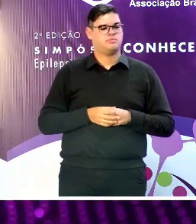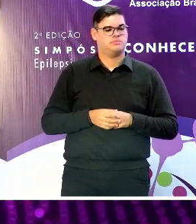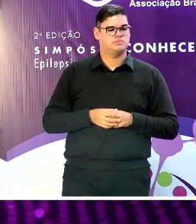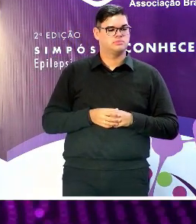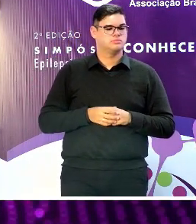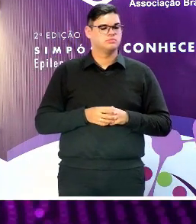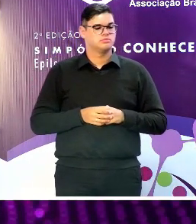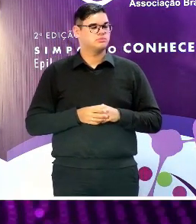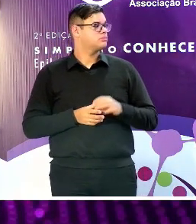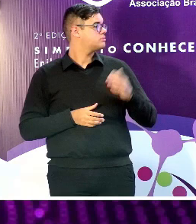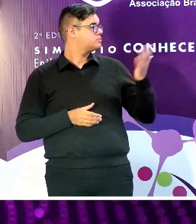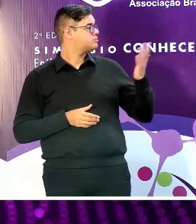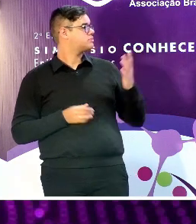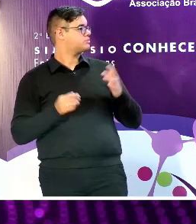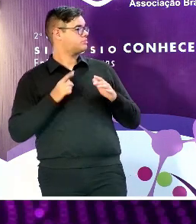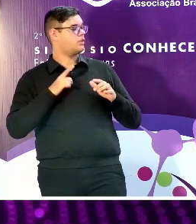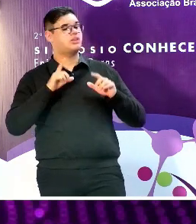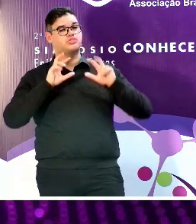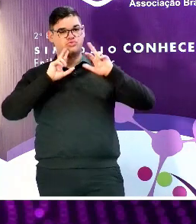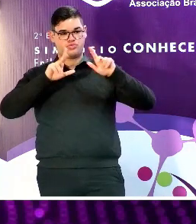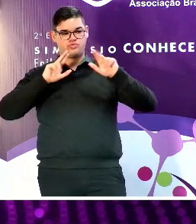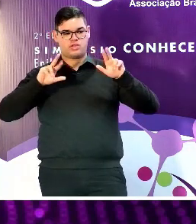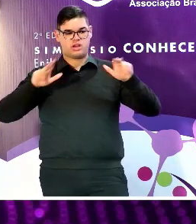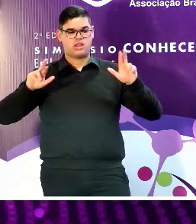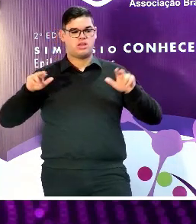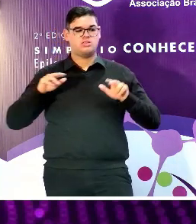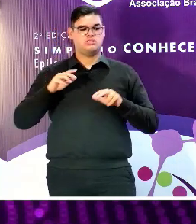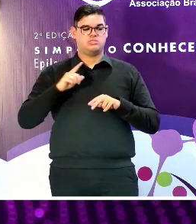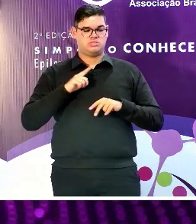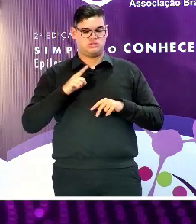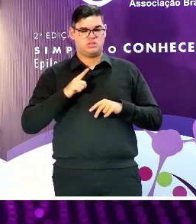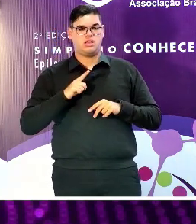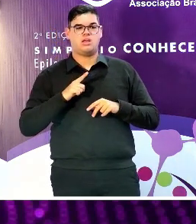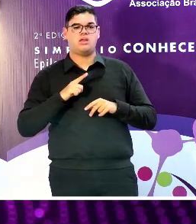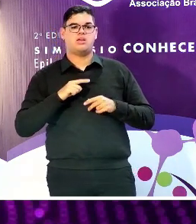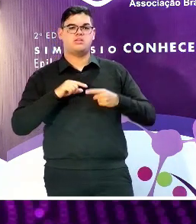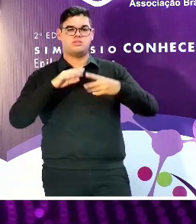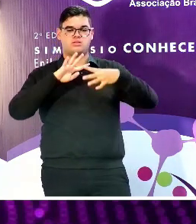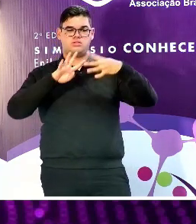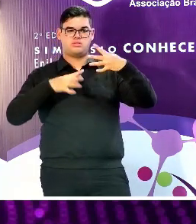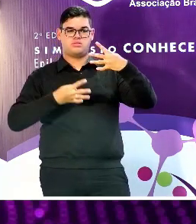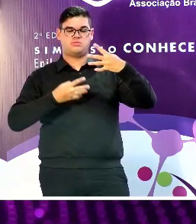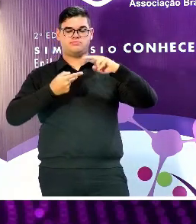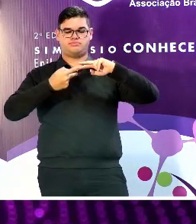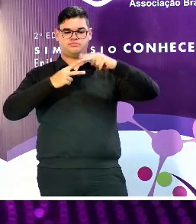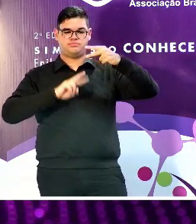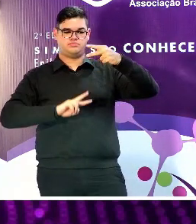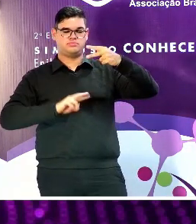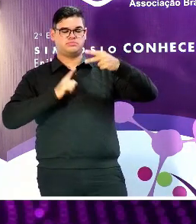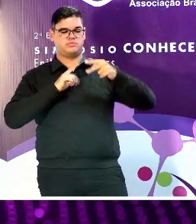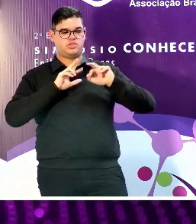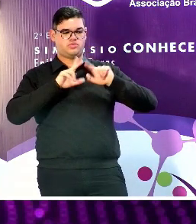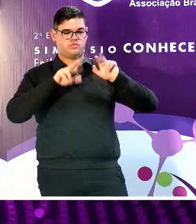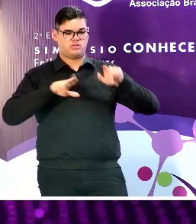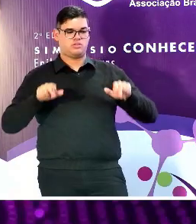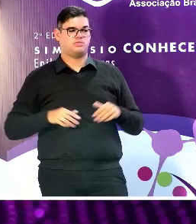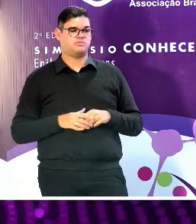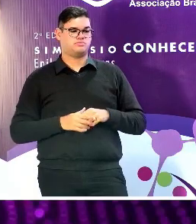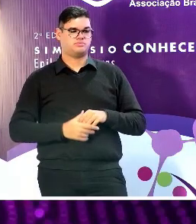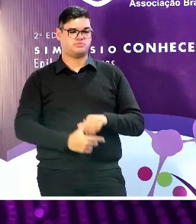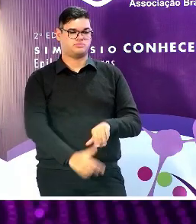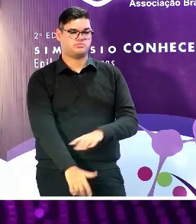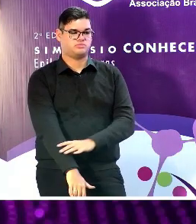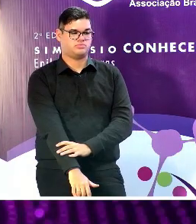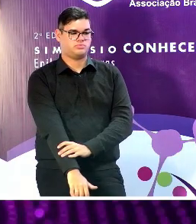Então, a gente tem diferentes mutações, né? A maioria das mutações elas estão aqui. Oh,